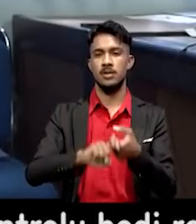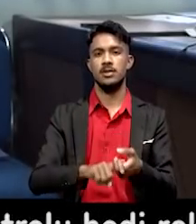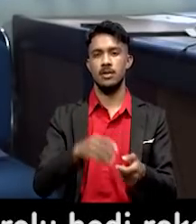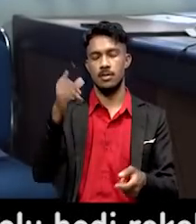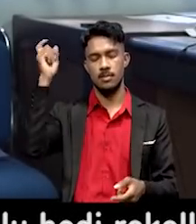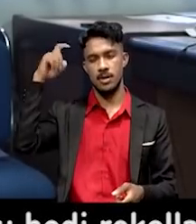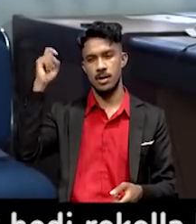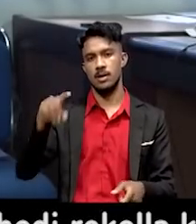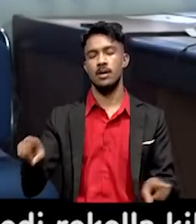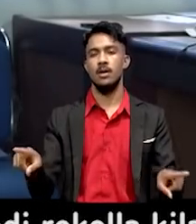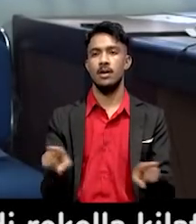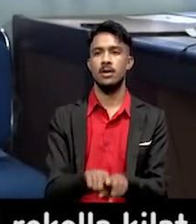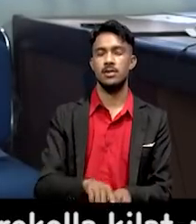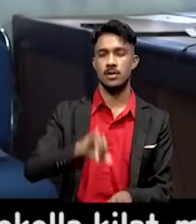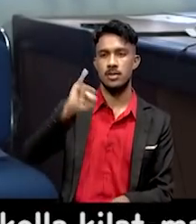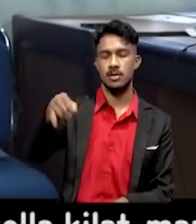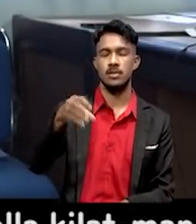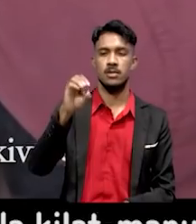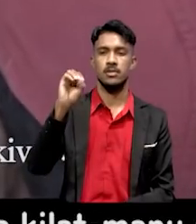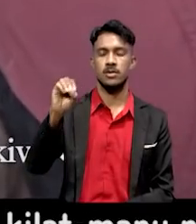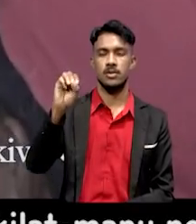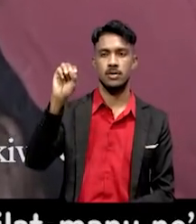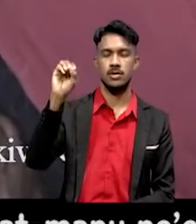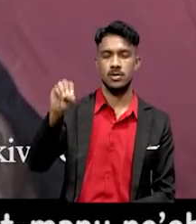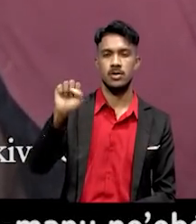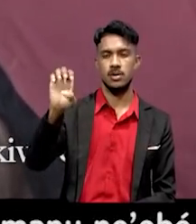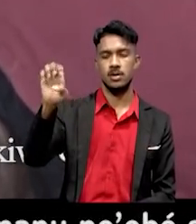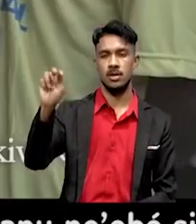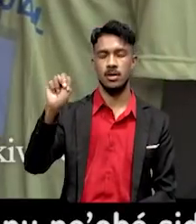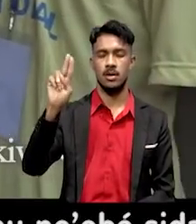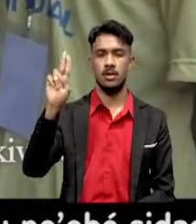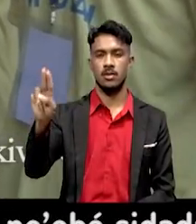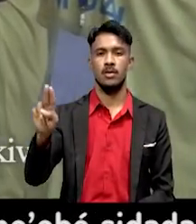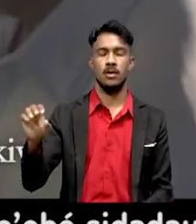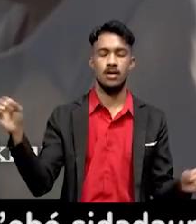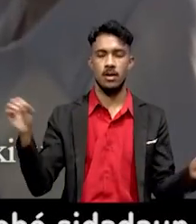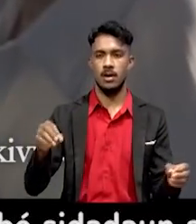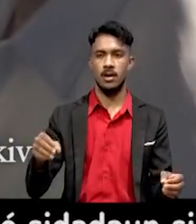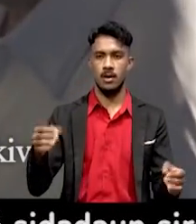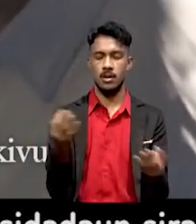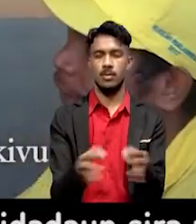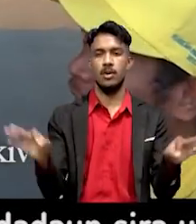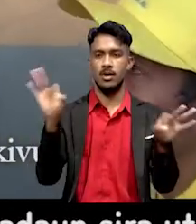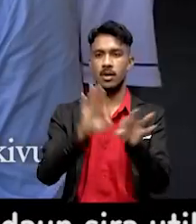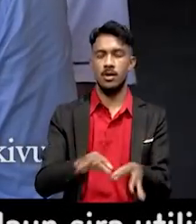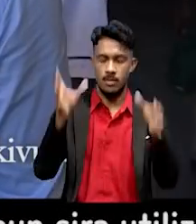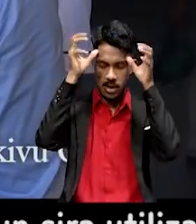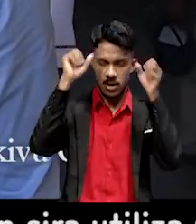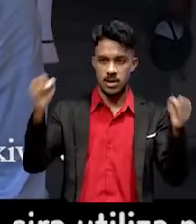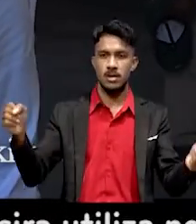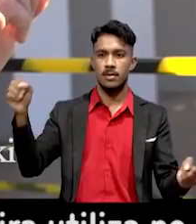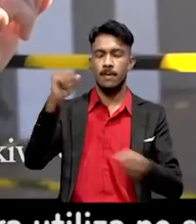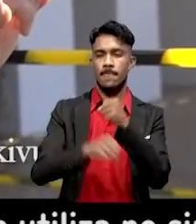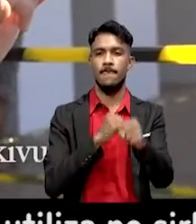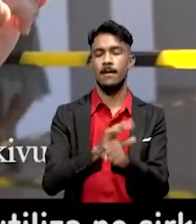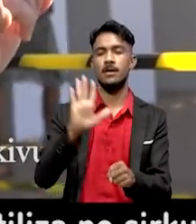José Antônio Lourenço da Costa Hatutan la importante presidente República Batina Lima Mai geração fon ou ema